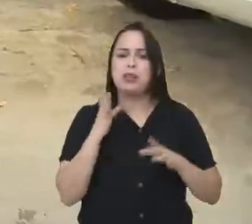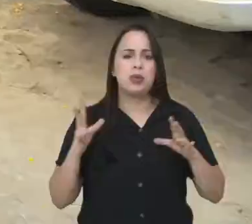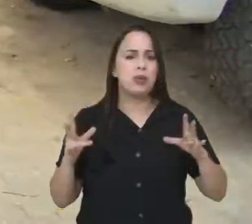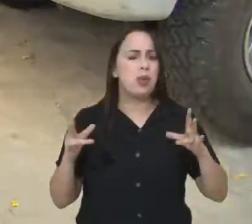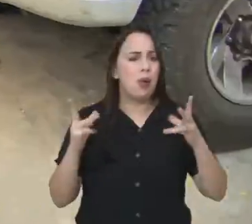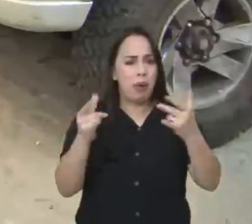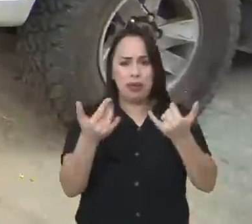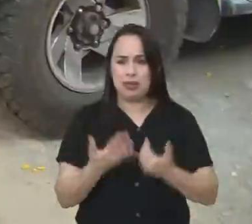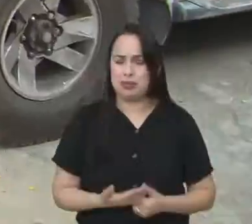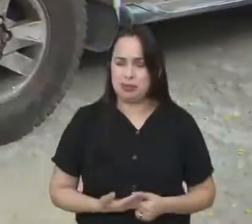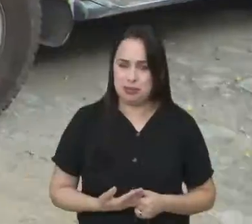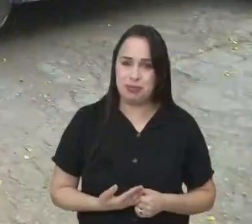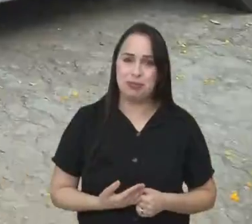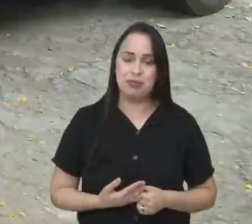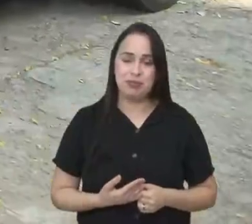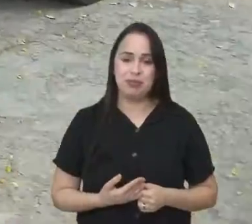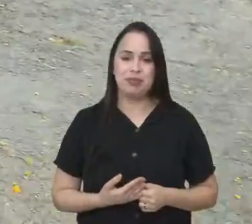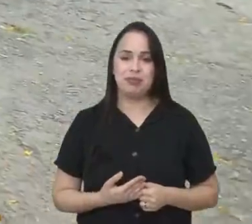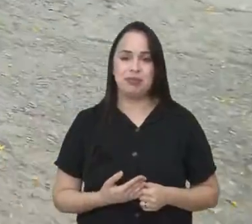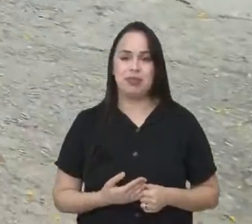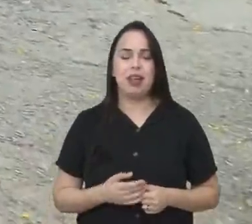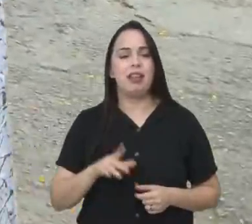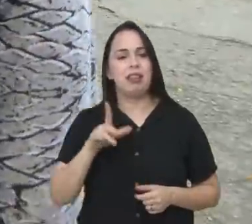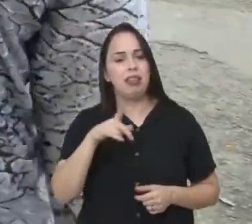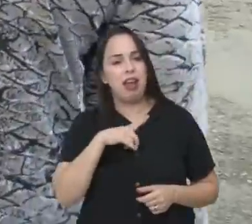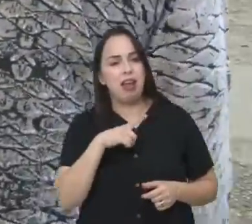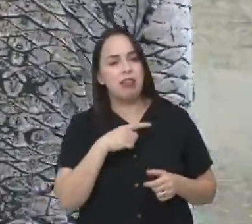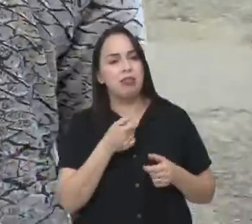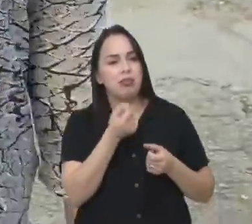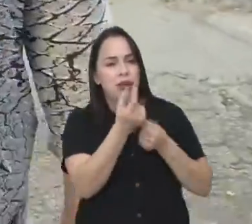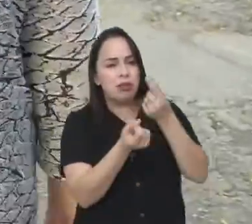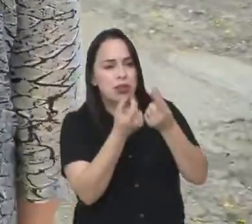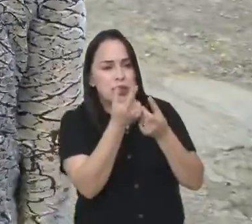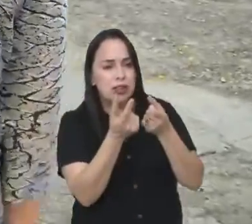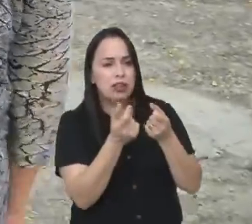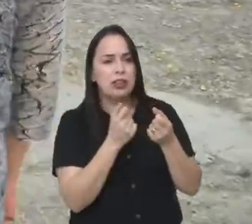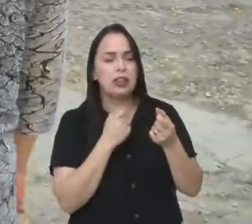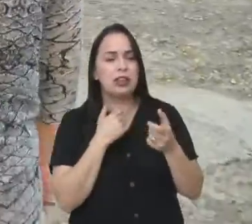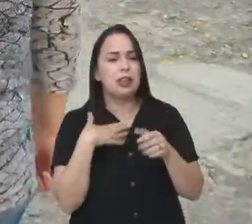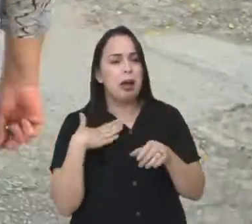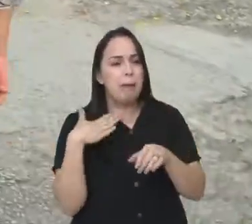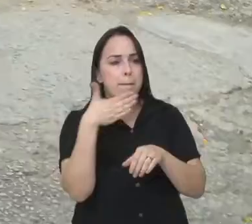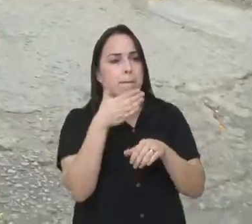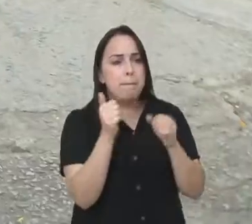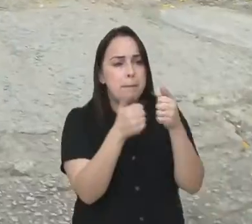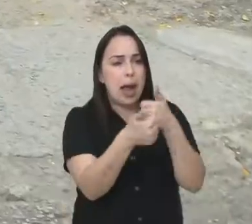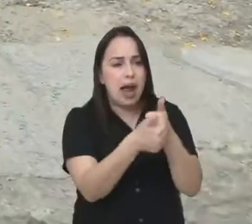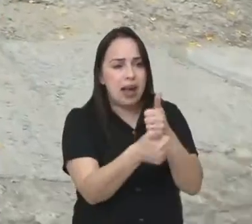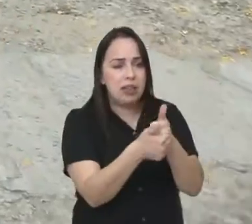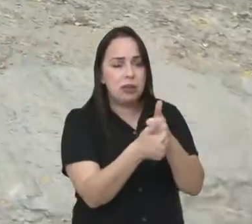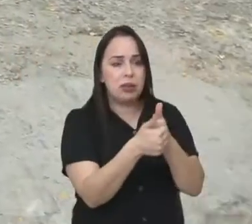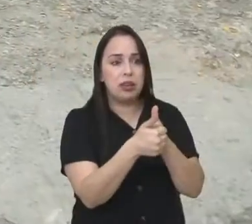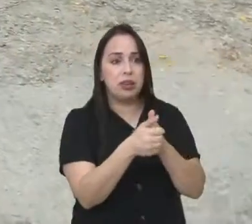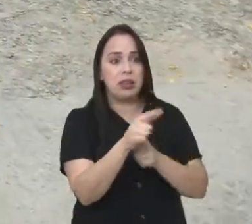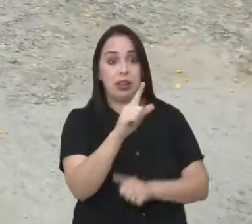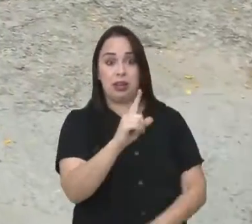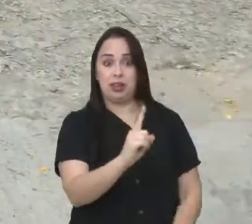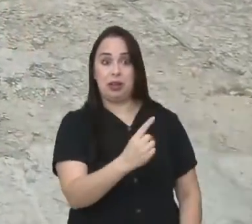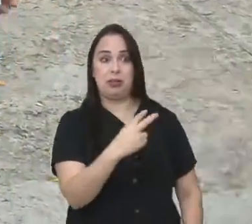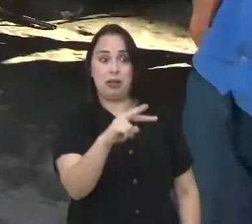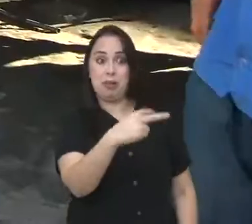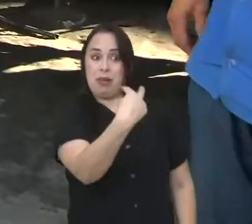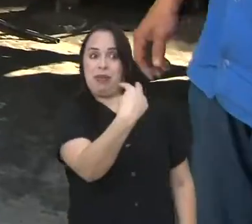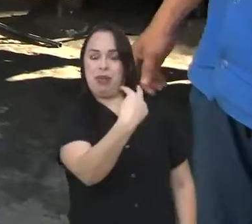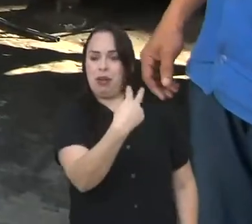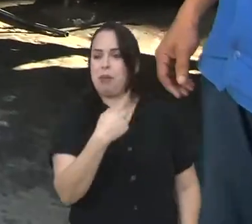eles. E tem uns aqui mais perto, que quando eu demoro para sair aqui, quando eles me verem, eles perguntam o